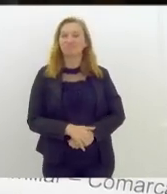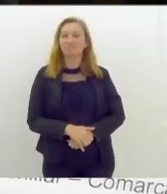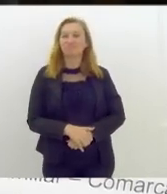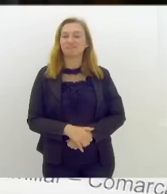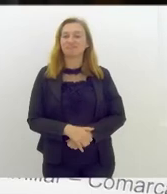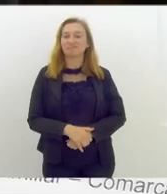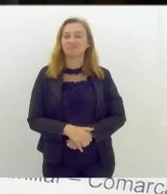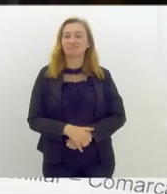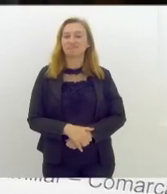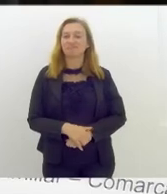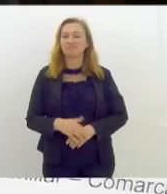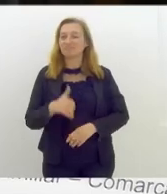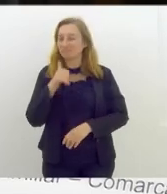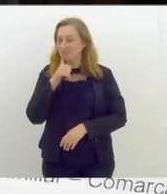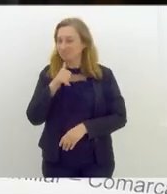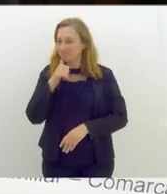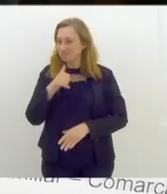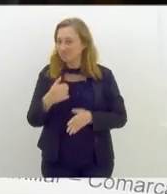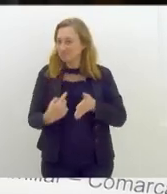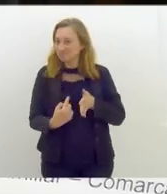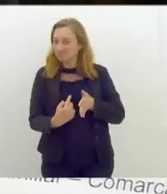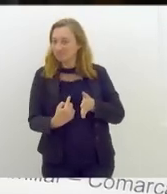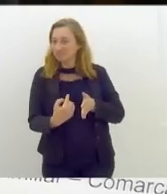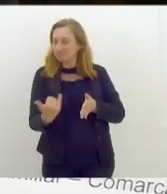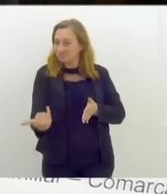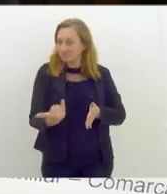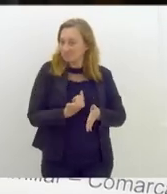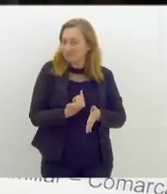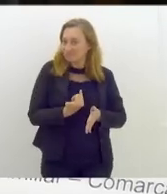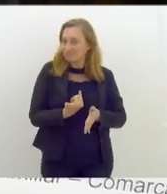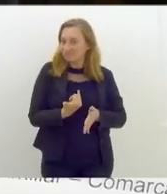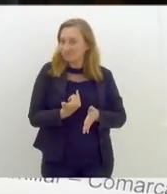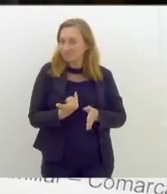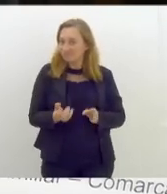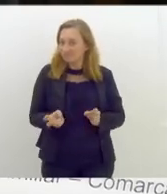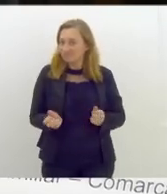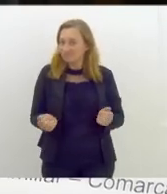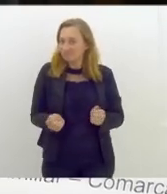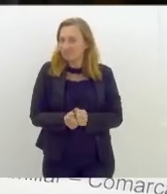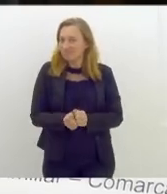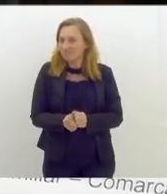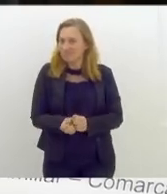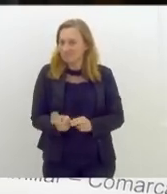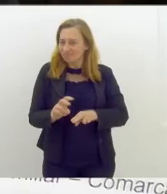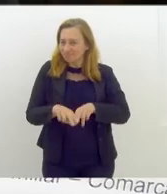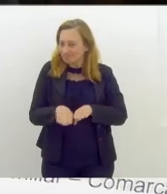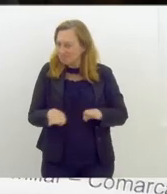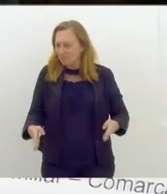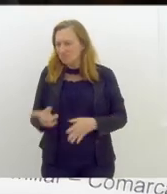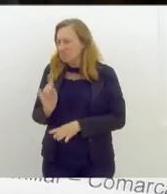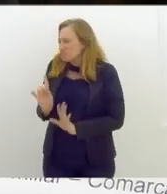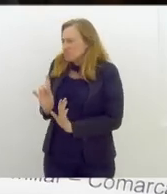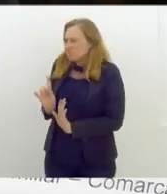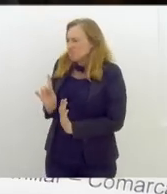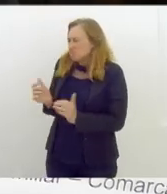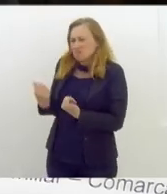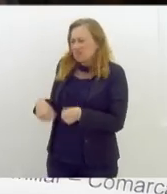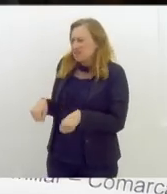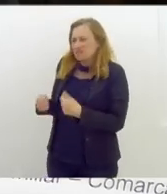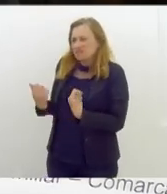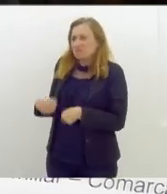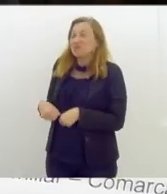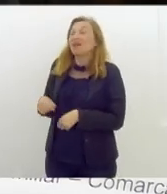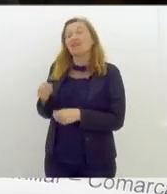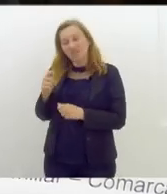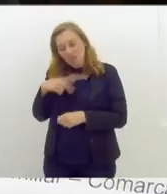a moça do cerimonial me perguntou, aliás, me comunicou que eu iria compor a mesa. Eu falei, não, por favor, não precisa. E ela